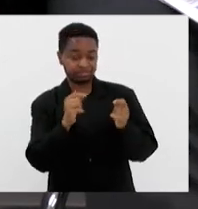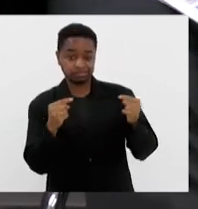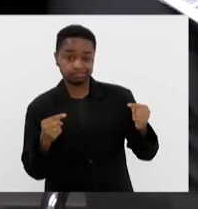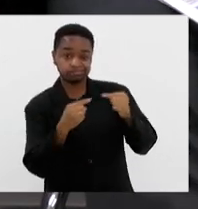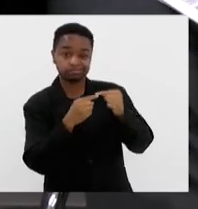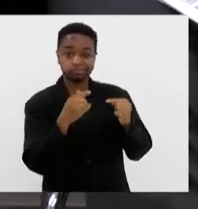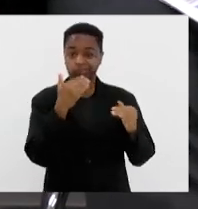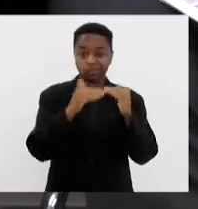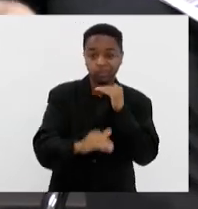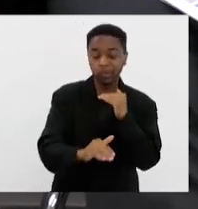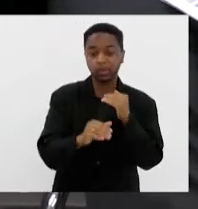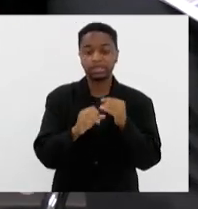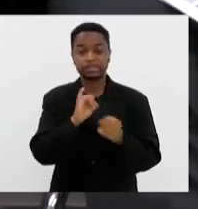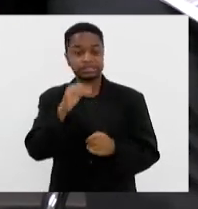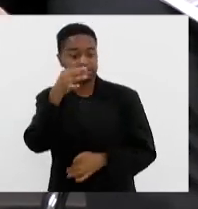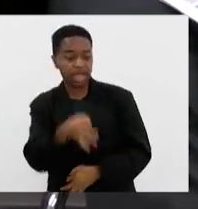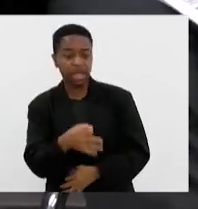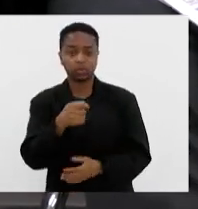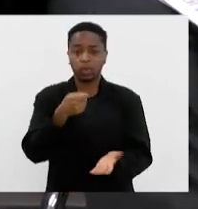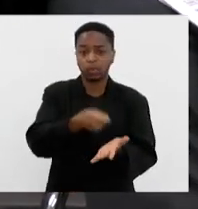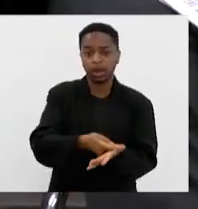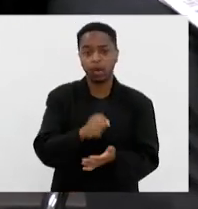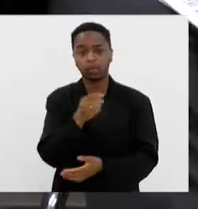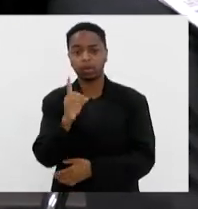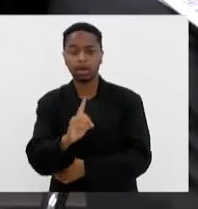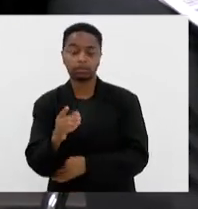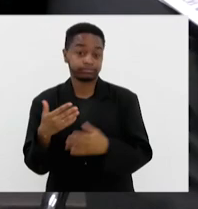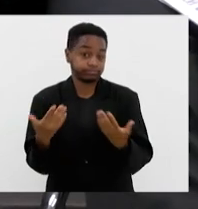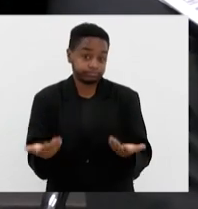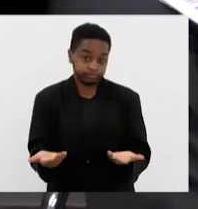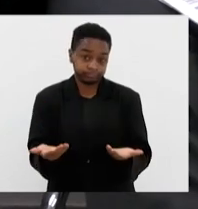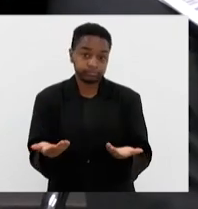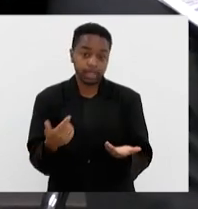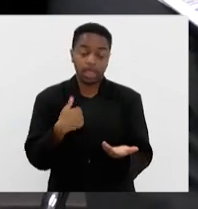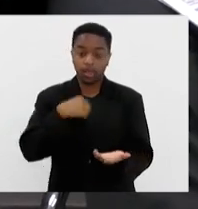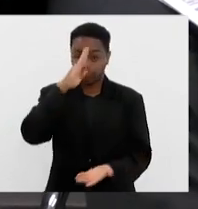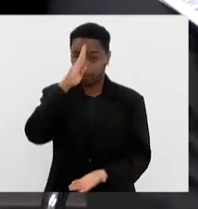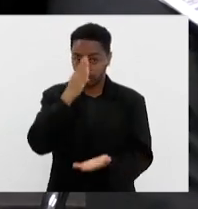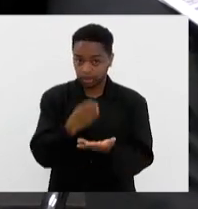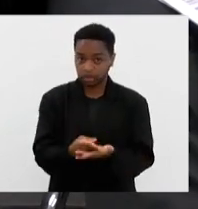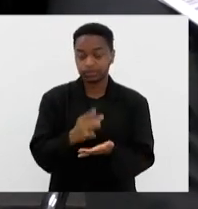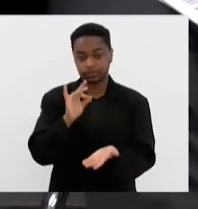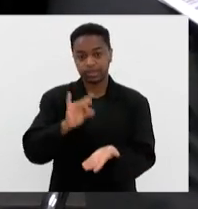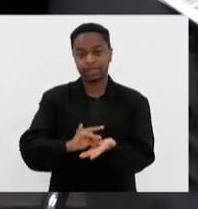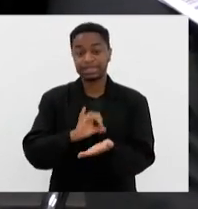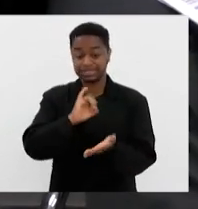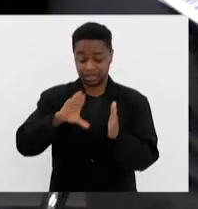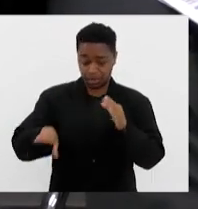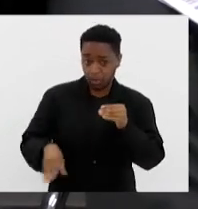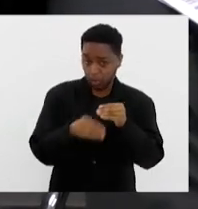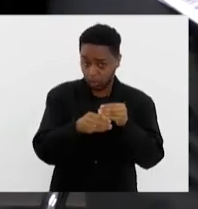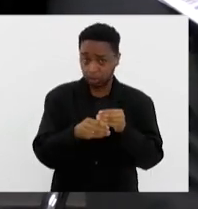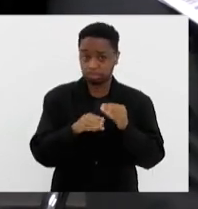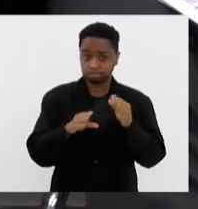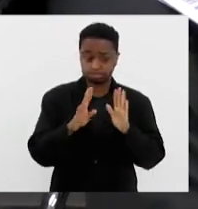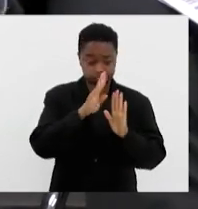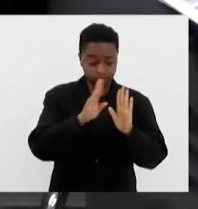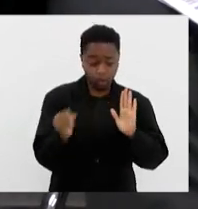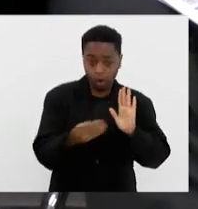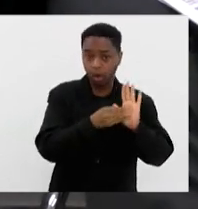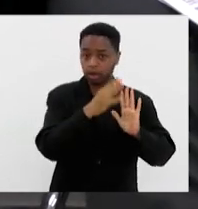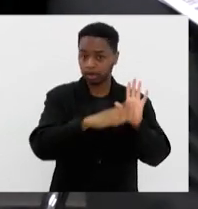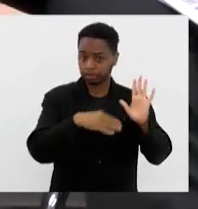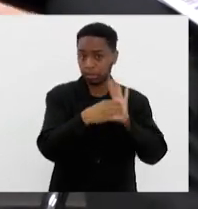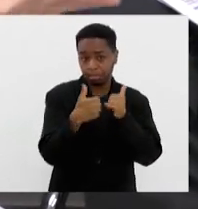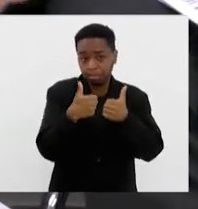se não cabe, se está impondo, se não está impondo, etc. Eu acho que quer incluir a data, inclui a data, mas não